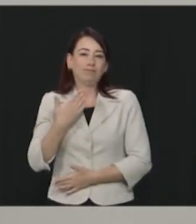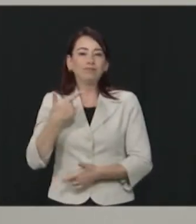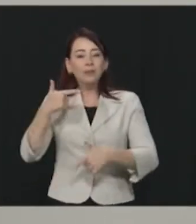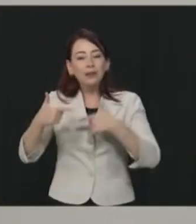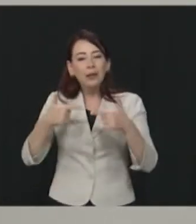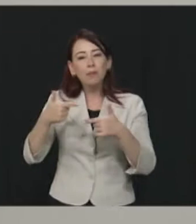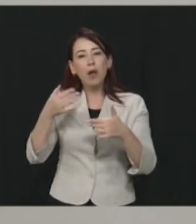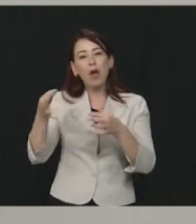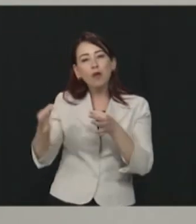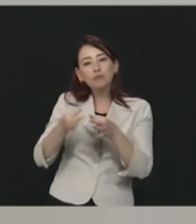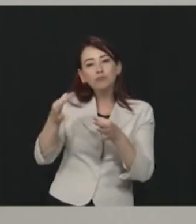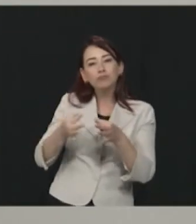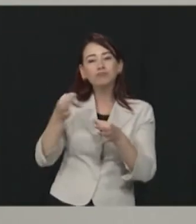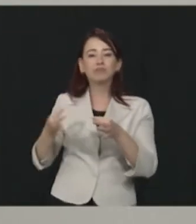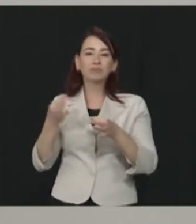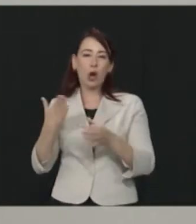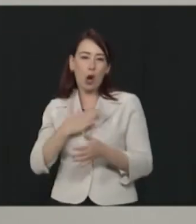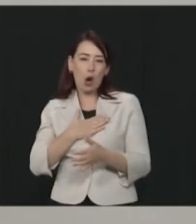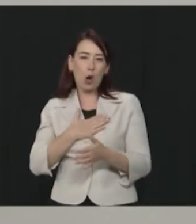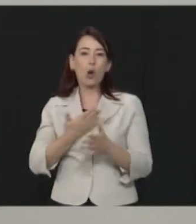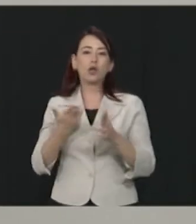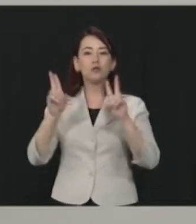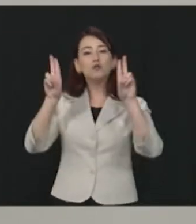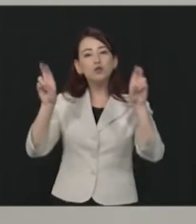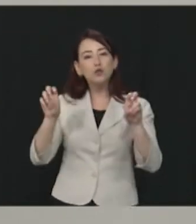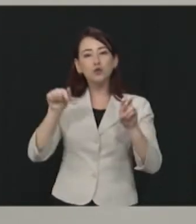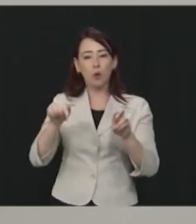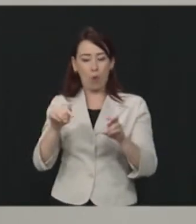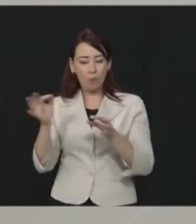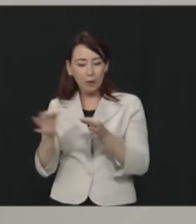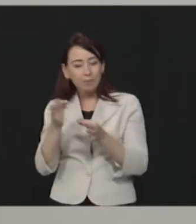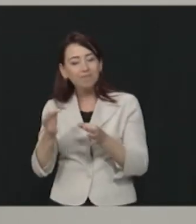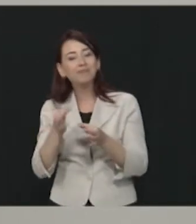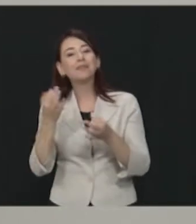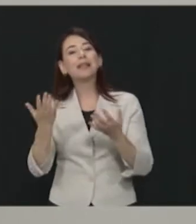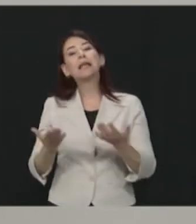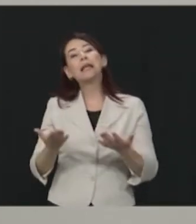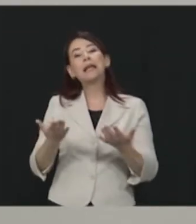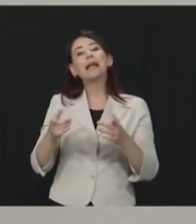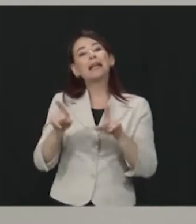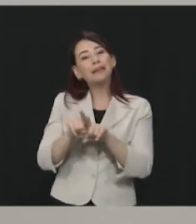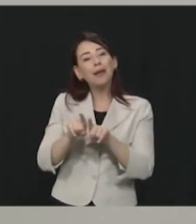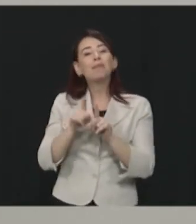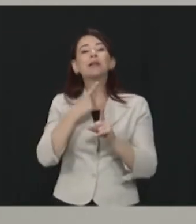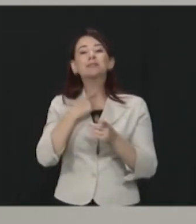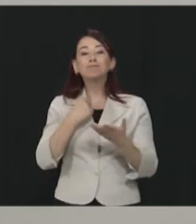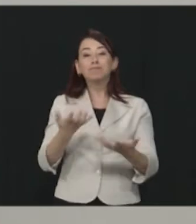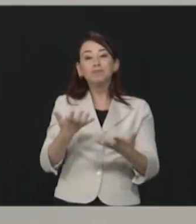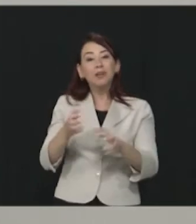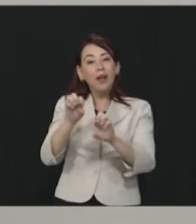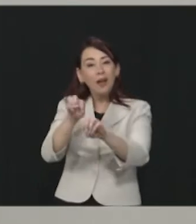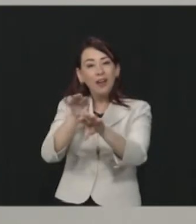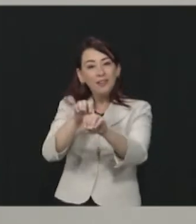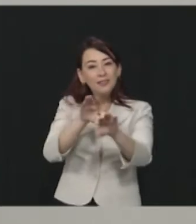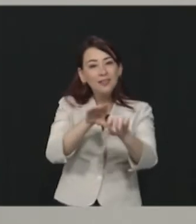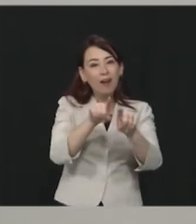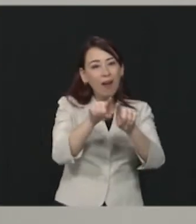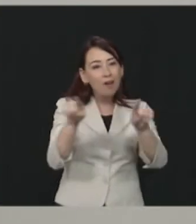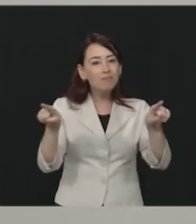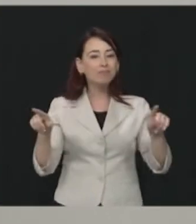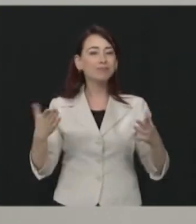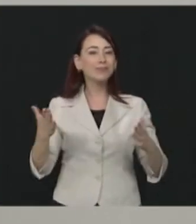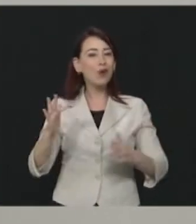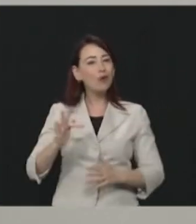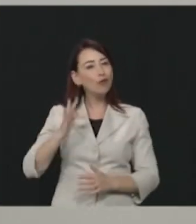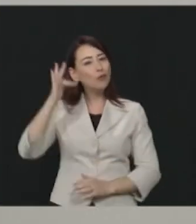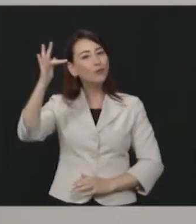que na verdade o livro é sobre trabalhos manuais, e querer ensinar alguém, deixar, né, para alguém